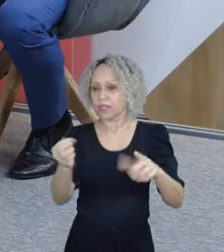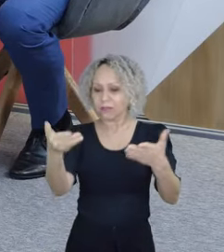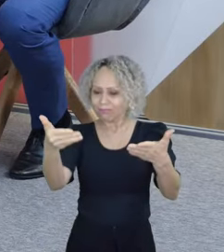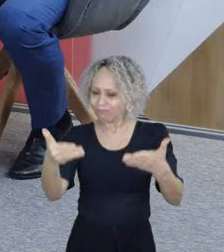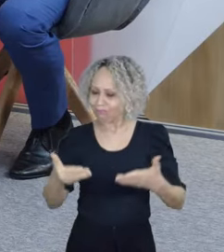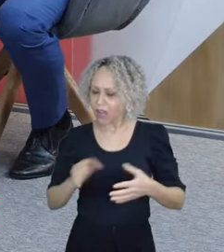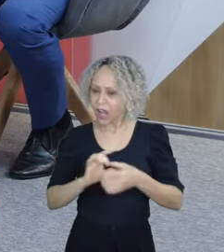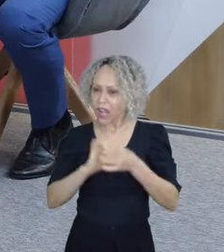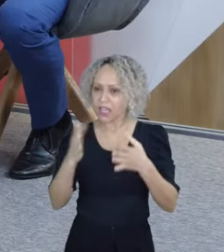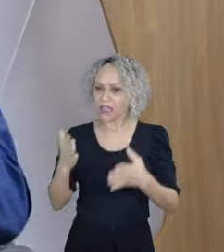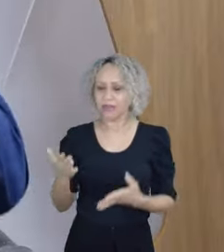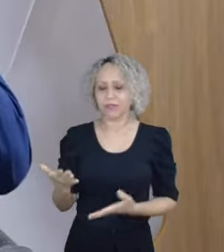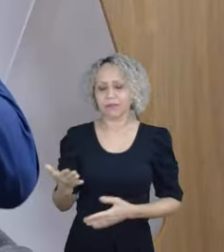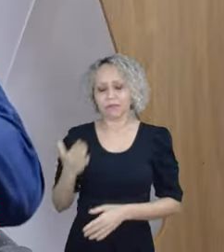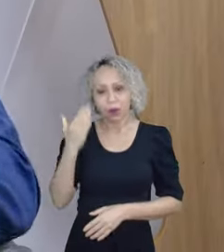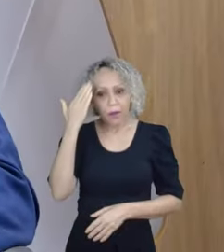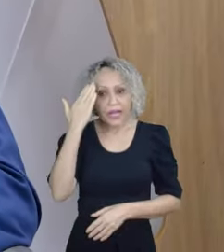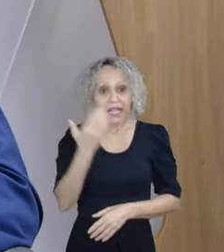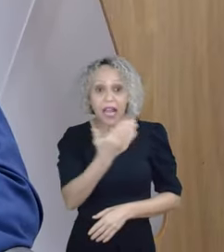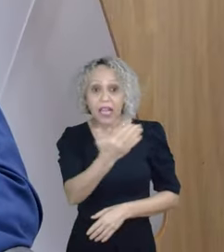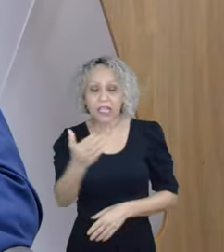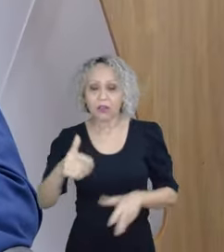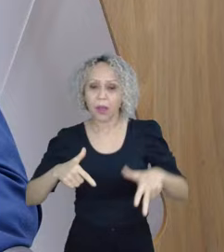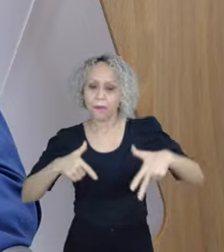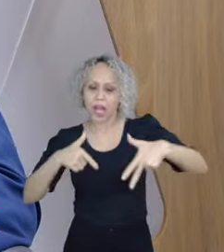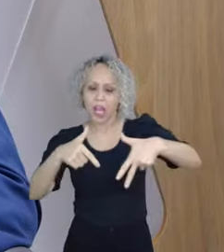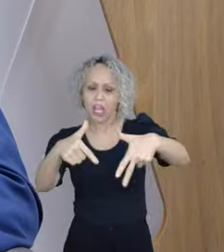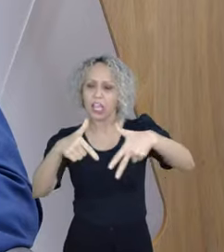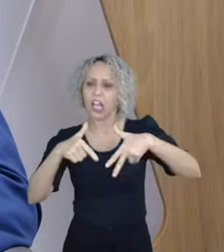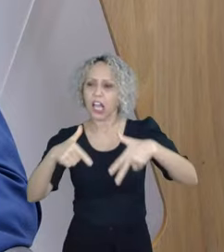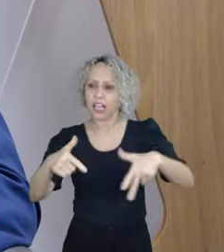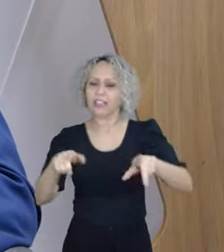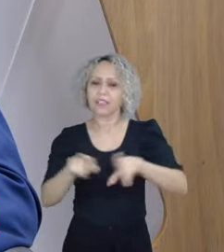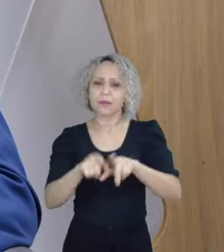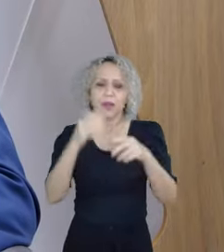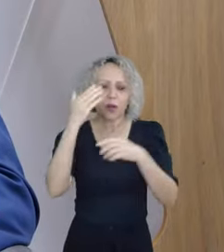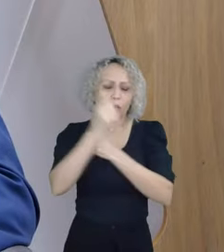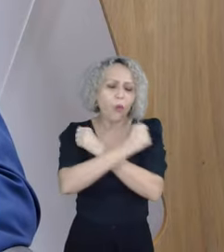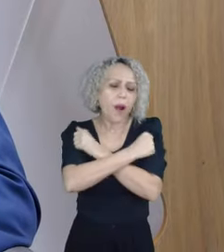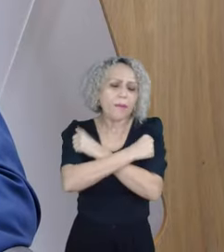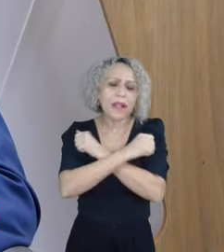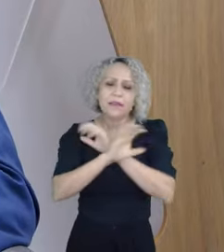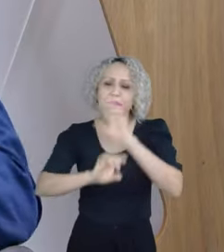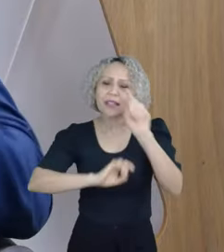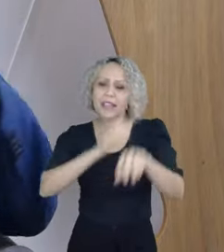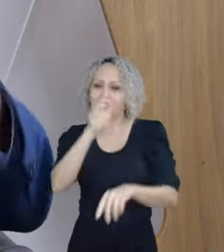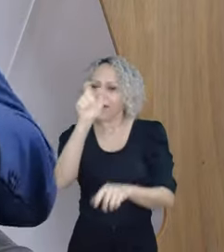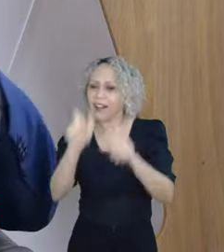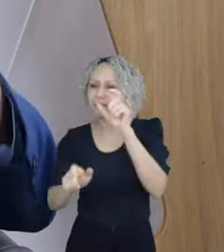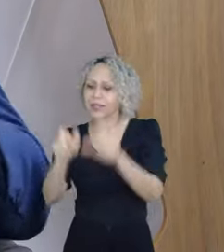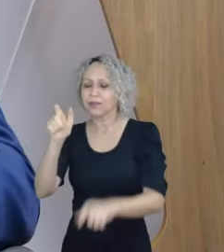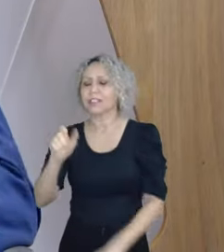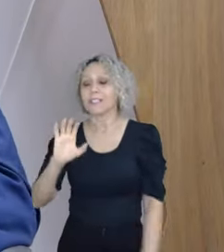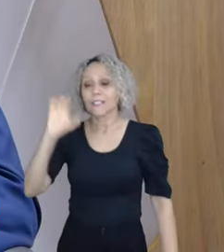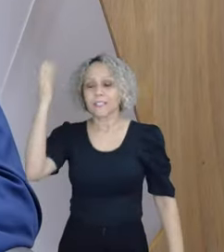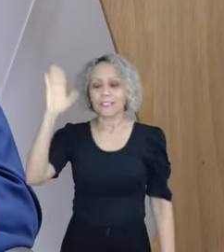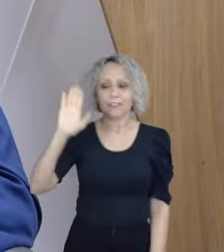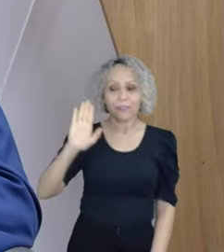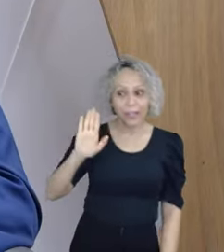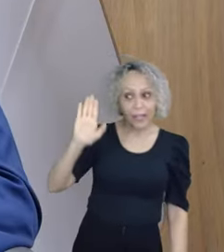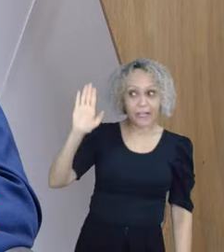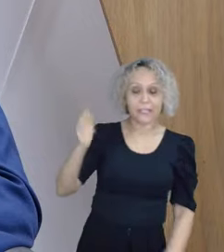da nossa militância aí. Quero mandar um abraço especial a todo mundo que já decidiu ser pré-candidato, pré-candidata a essa eleição. A gente está fazendo